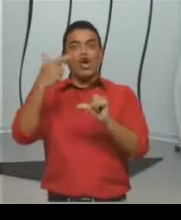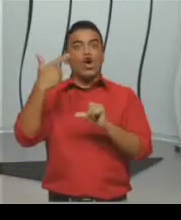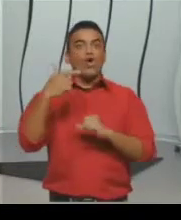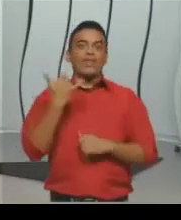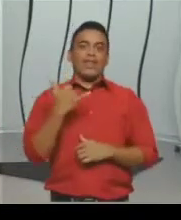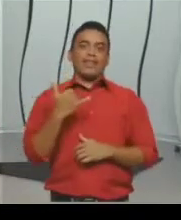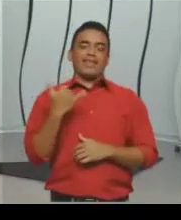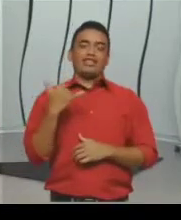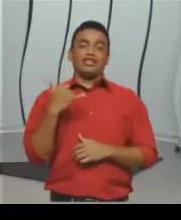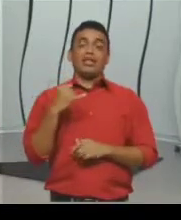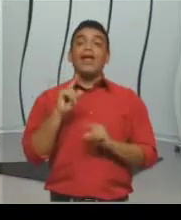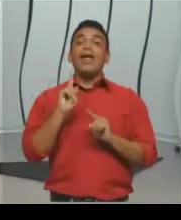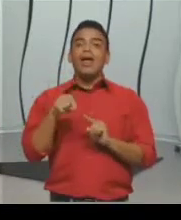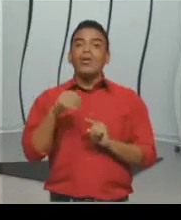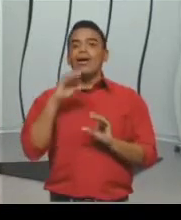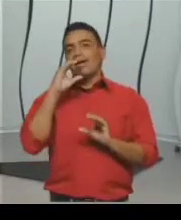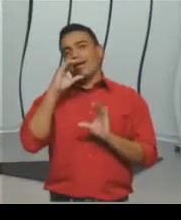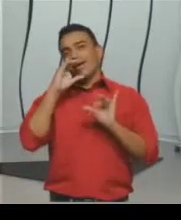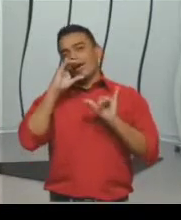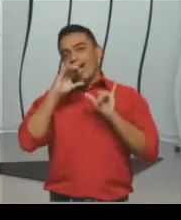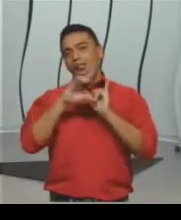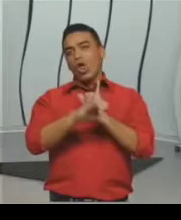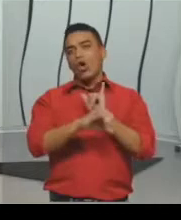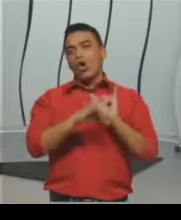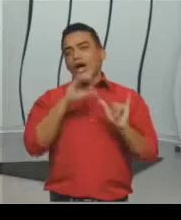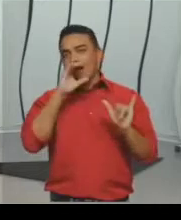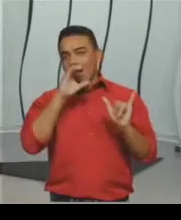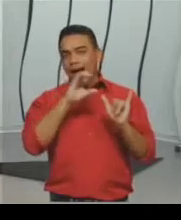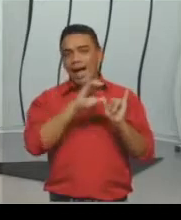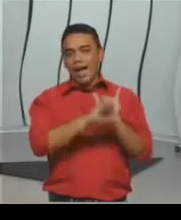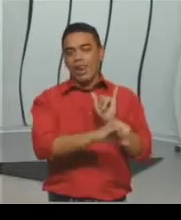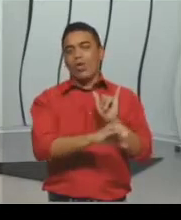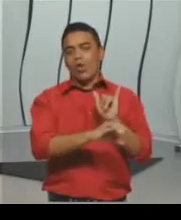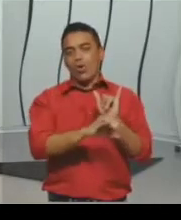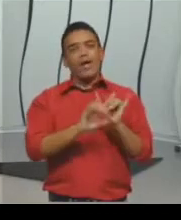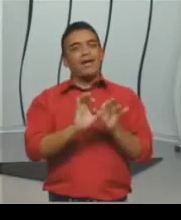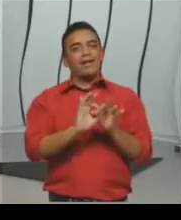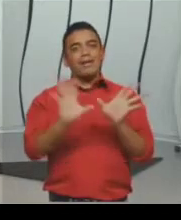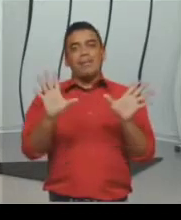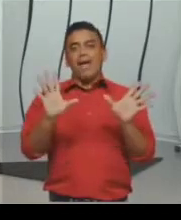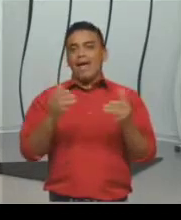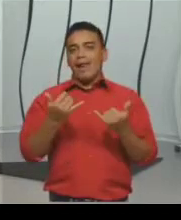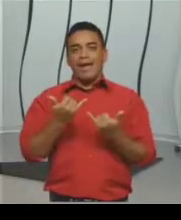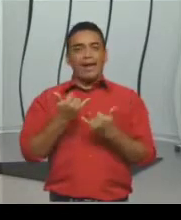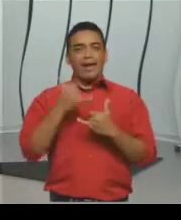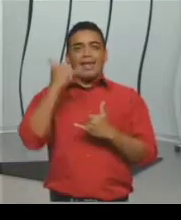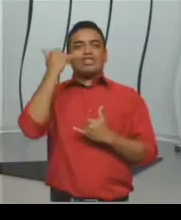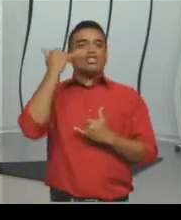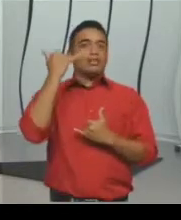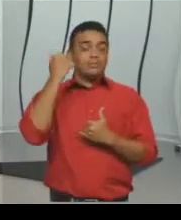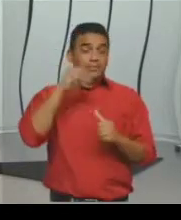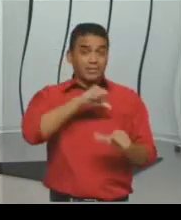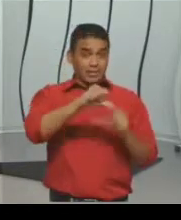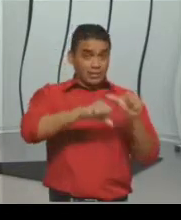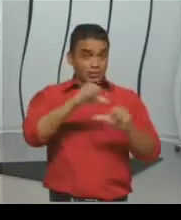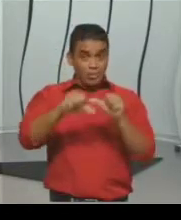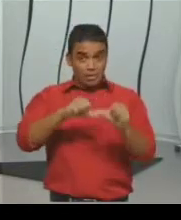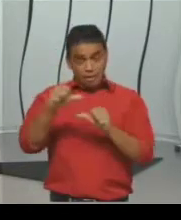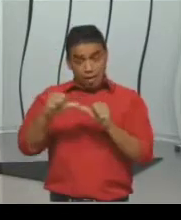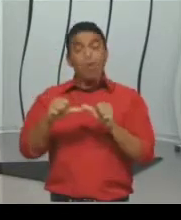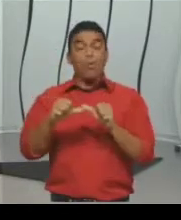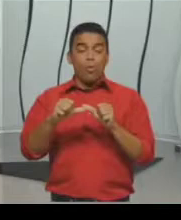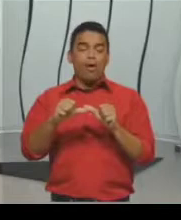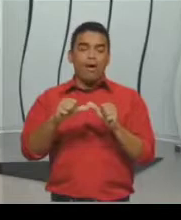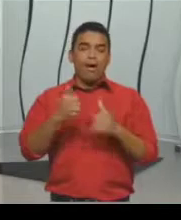que no caso é o calor. Isso é uma forma de liberar essa energia. Nós vamos ver em breve aí transformações de energia, nós vamos ver